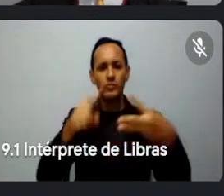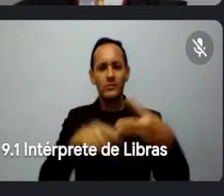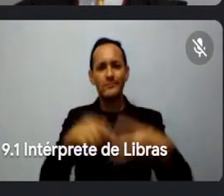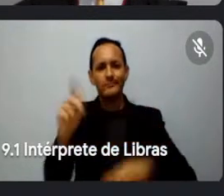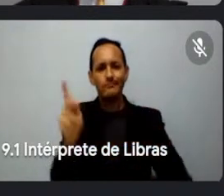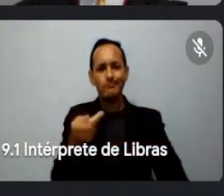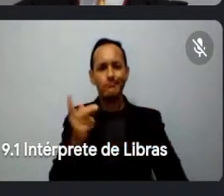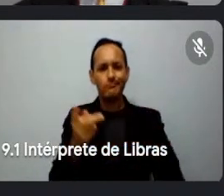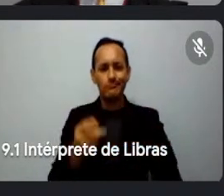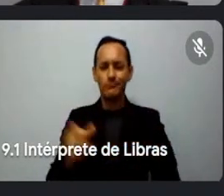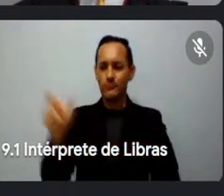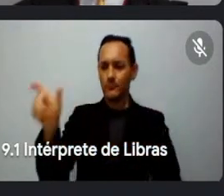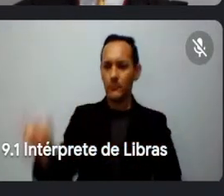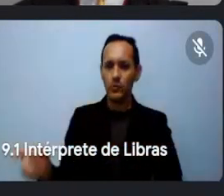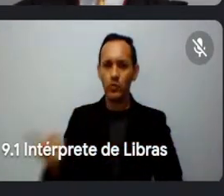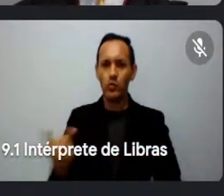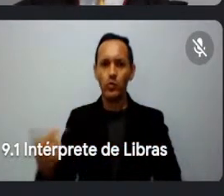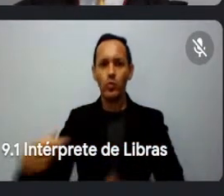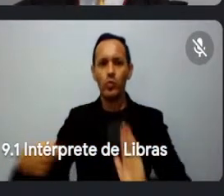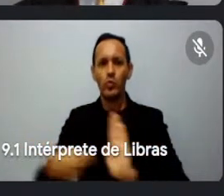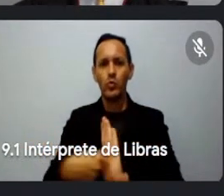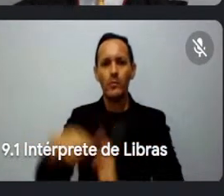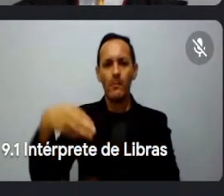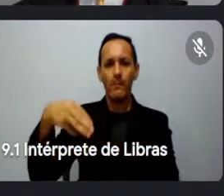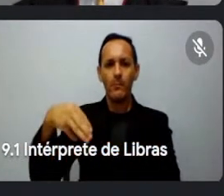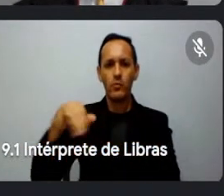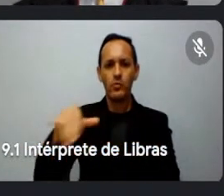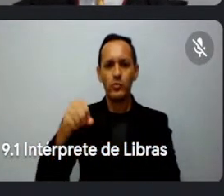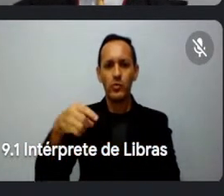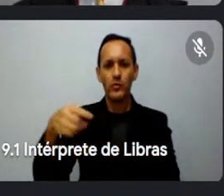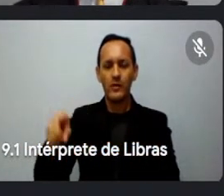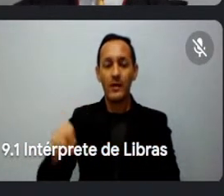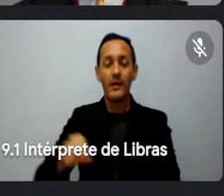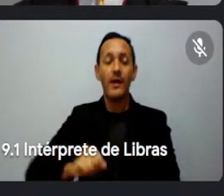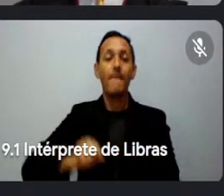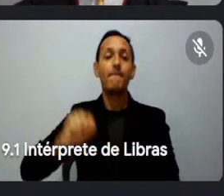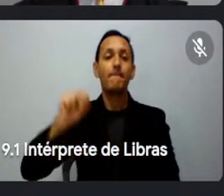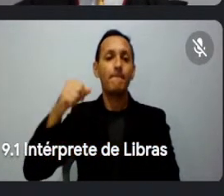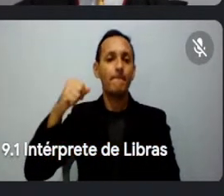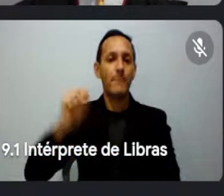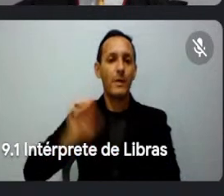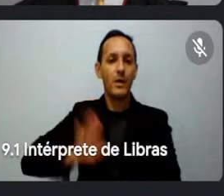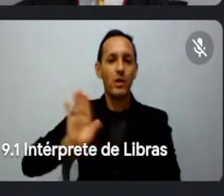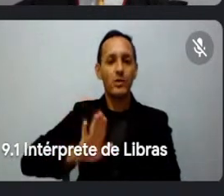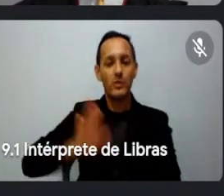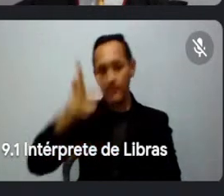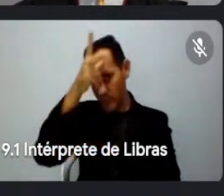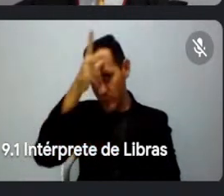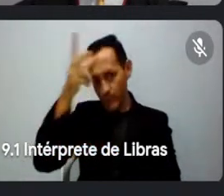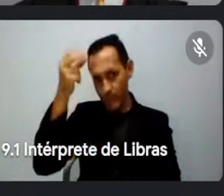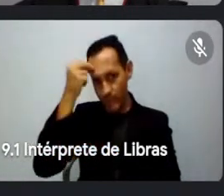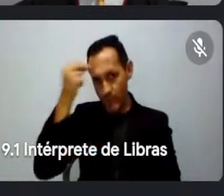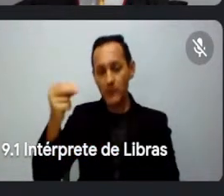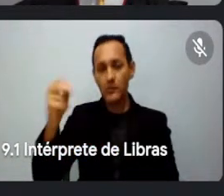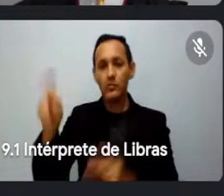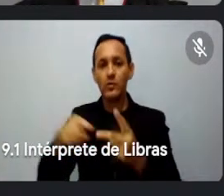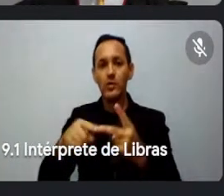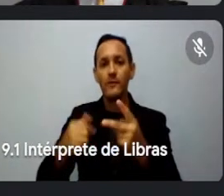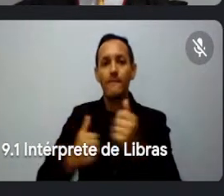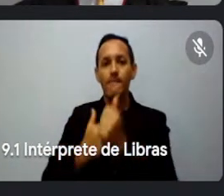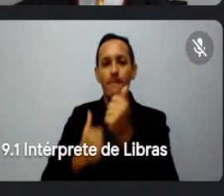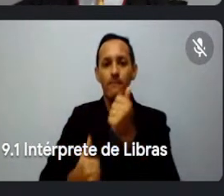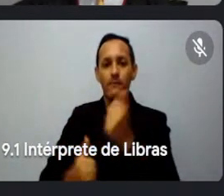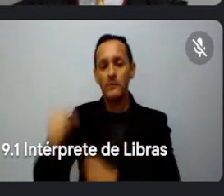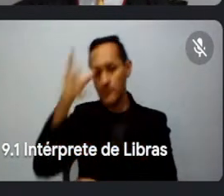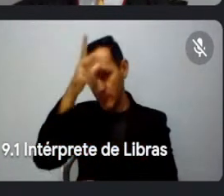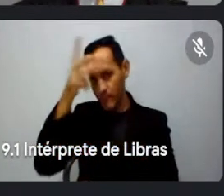Marcos Pereira Martins candidatos aos cargos de prefeito e vice-prefeito respectivamente na cidade de São Salvador do Tocantins